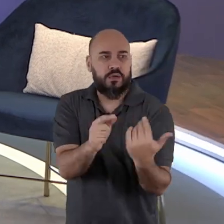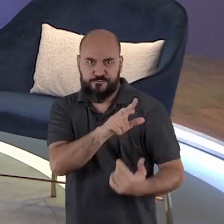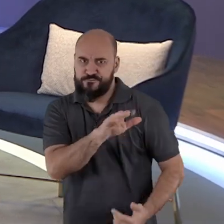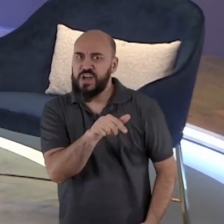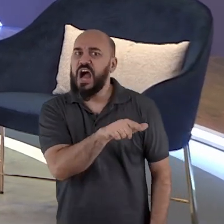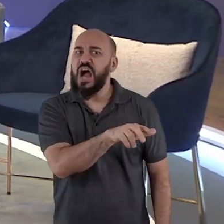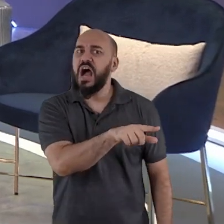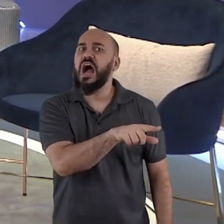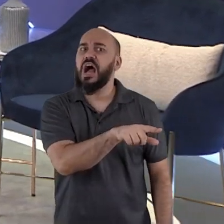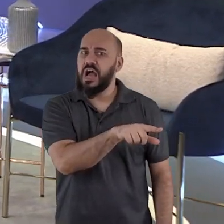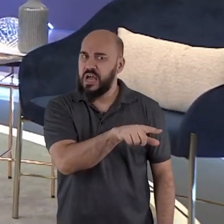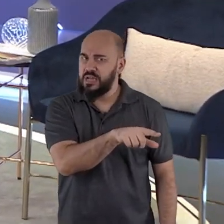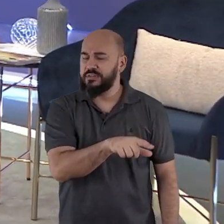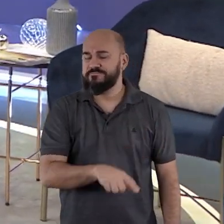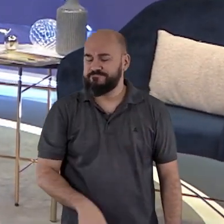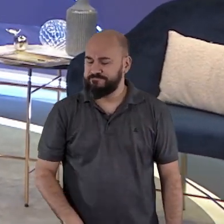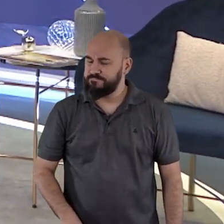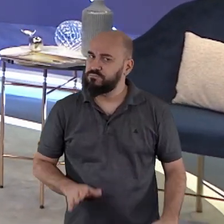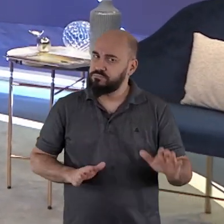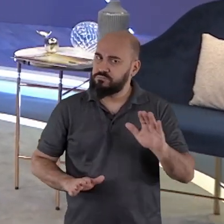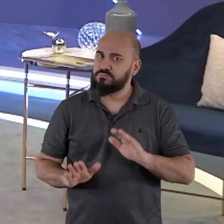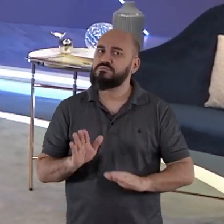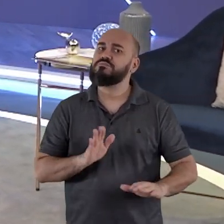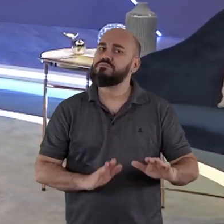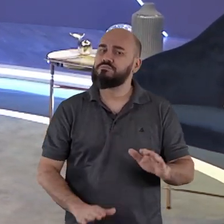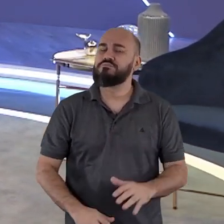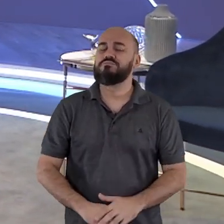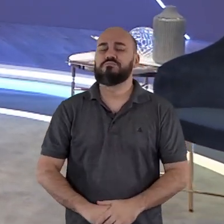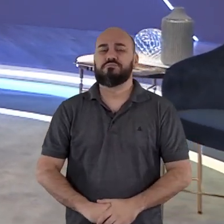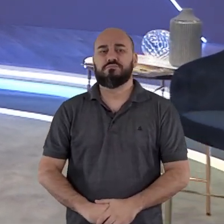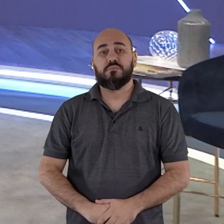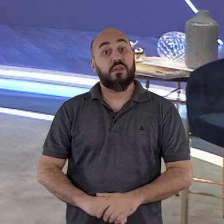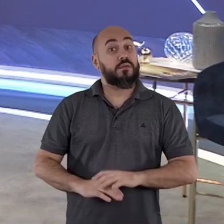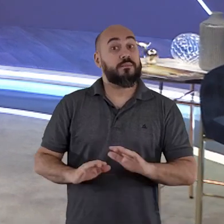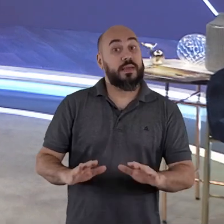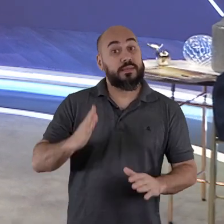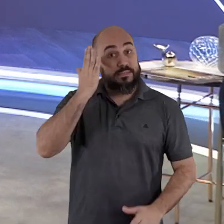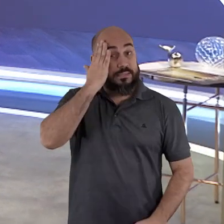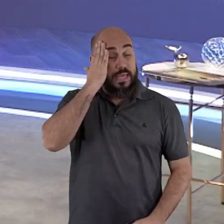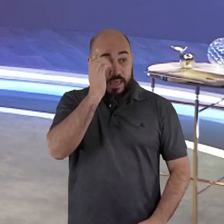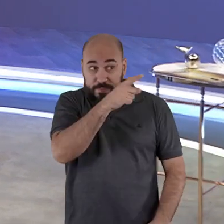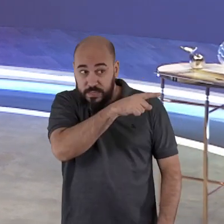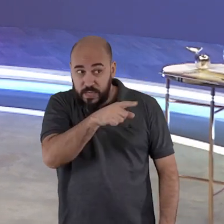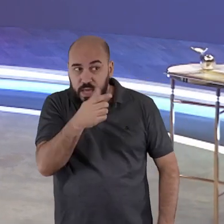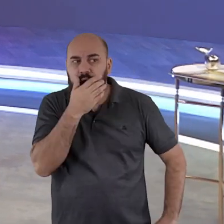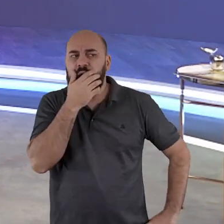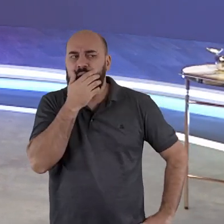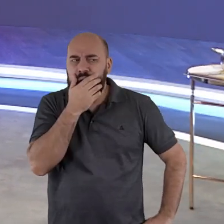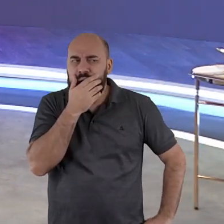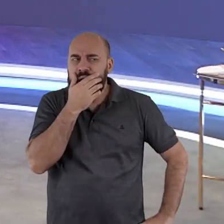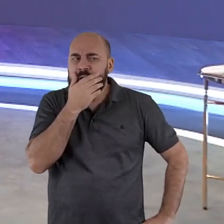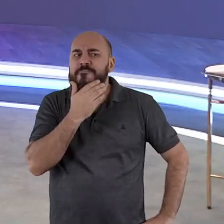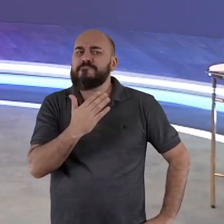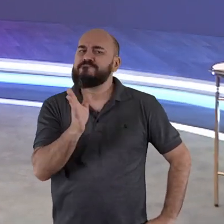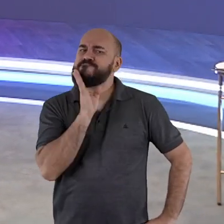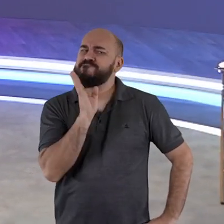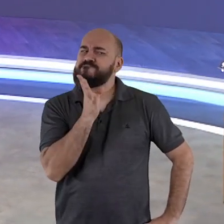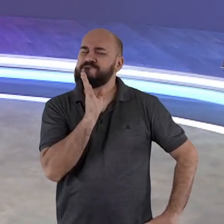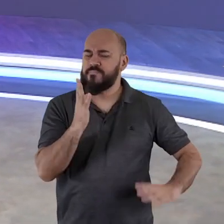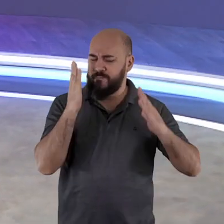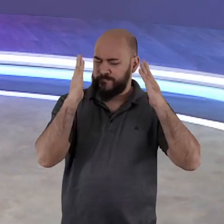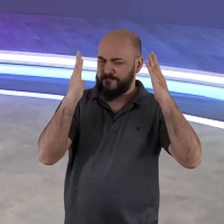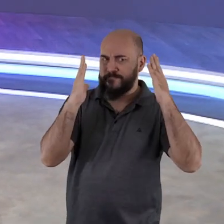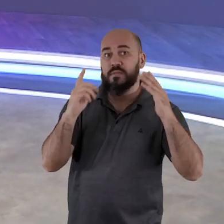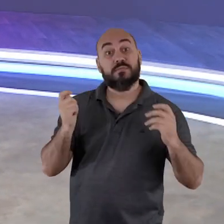Sabendo do perigo que está por vir, nós podemos agora nos preparar. A igreja cristã